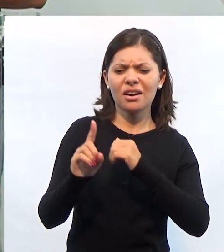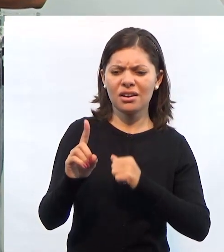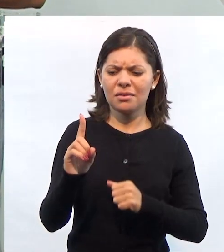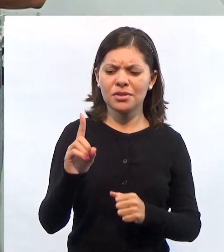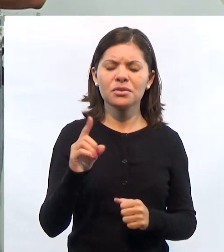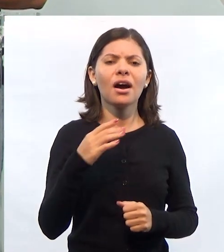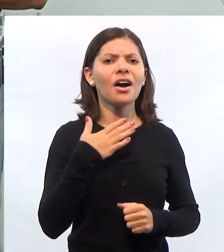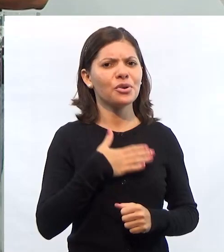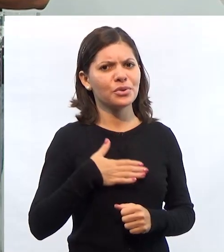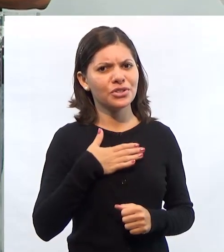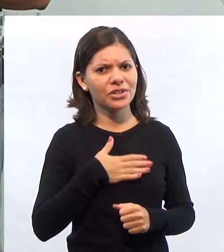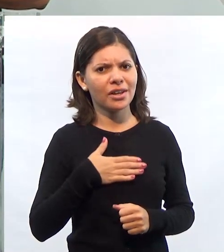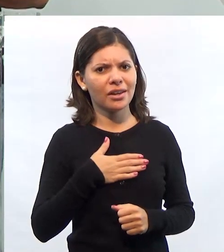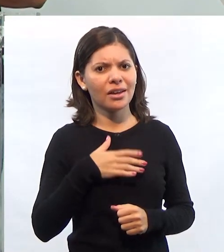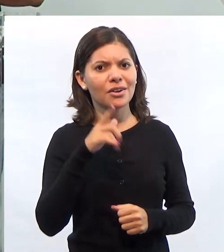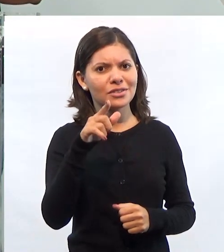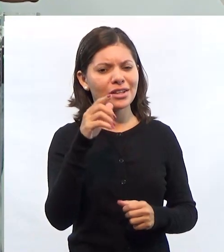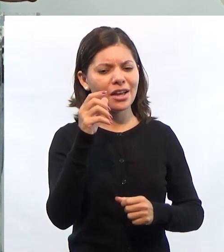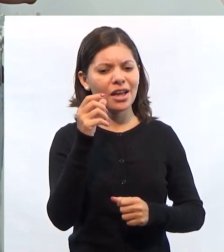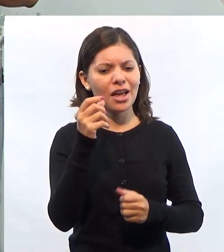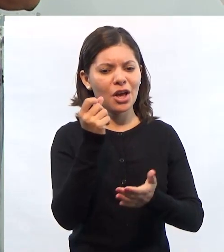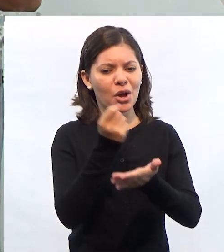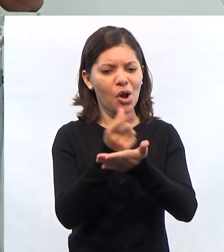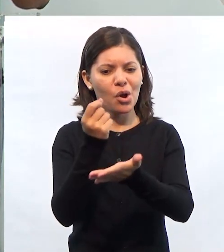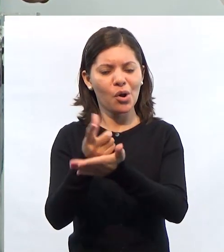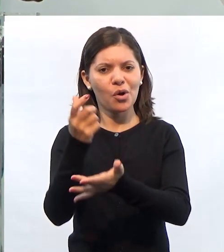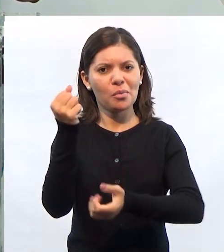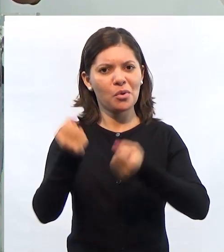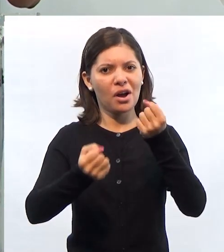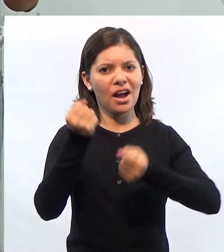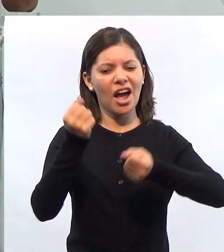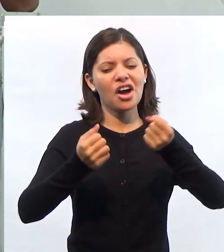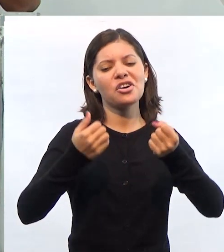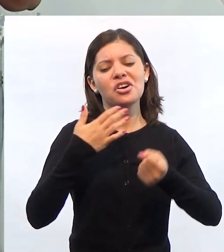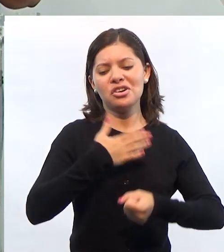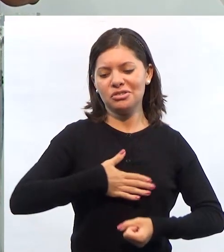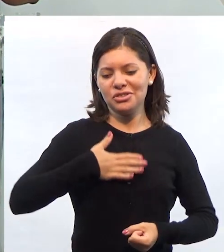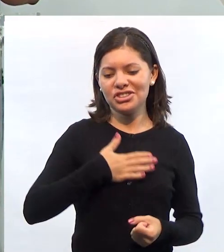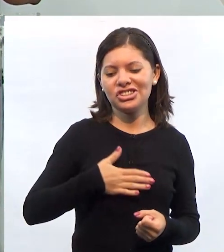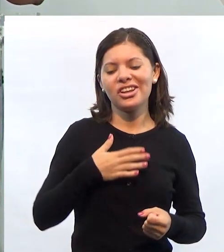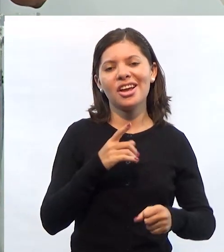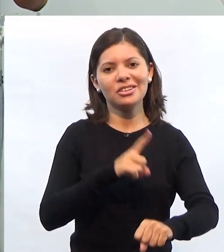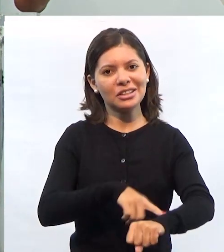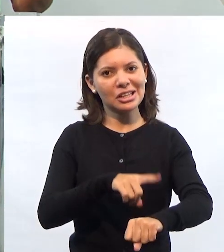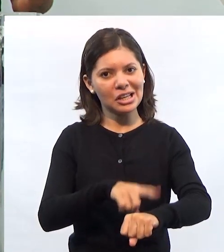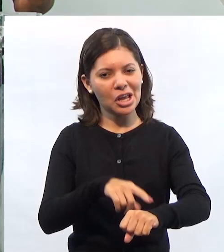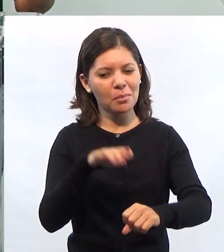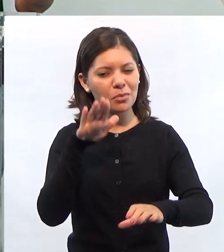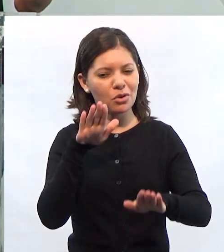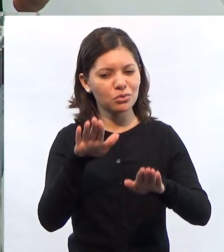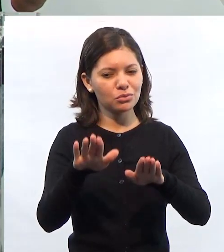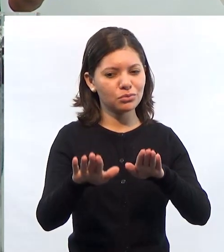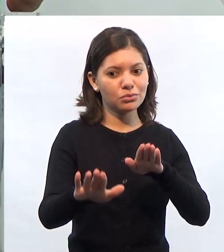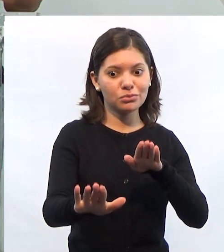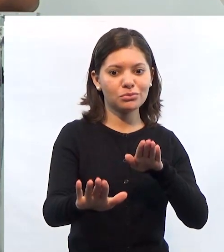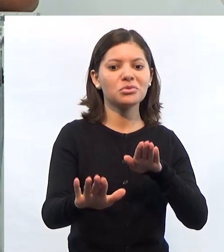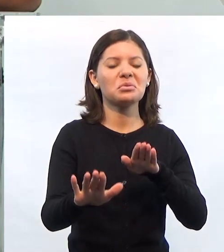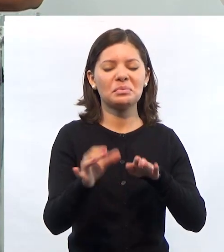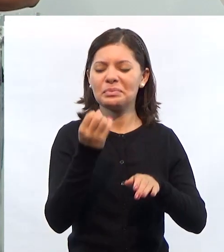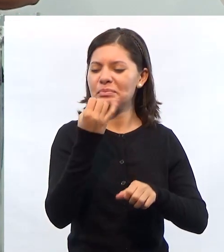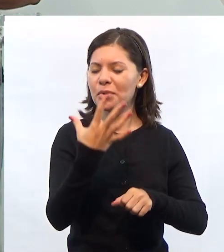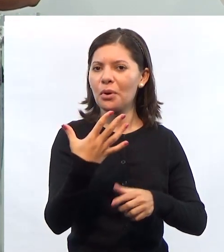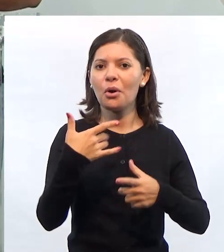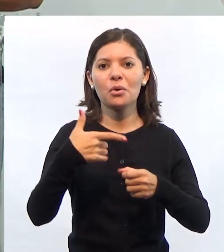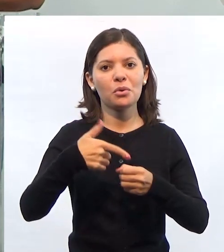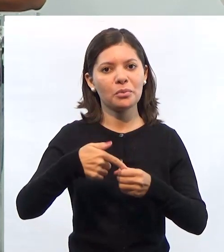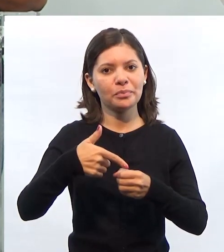com desempenho dele Ah você comprou um carro você ficou satisfeito com a arrancada dele com o tempo que ele vai para acelerar o